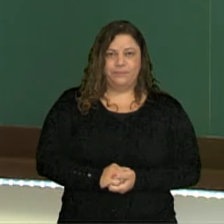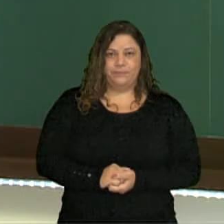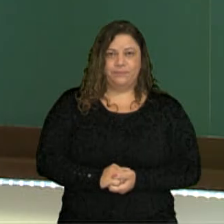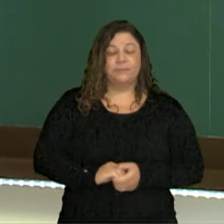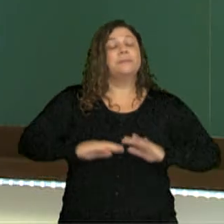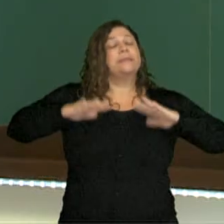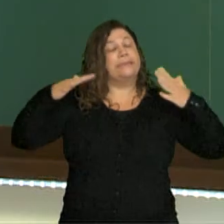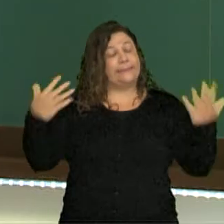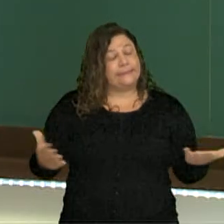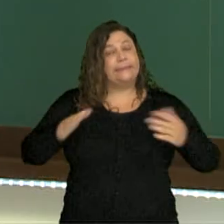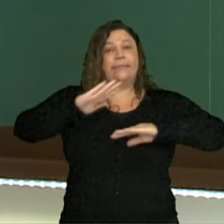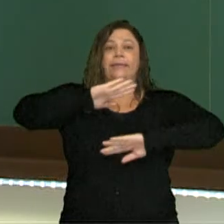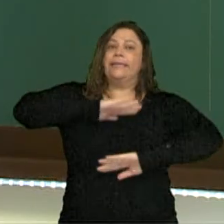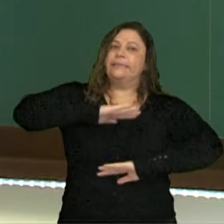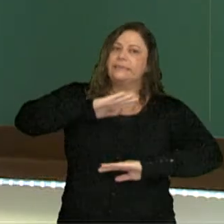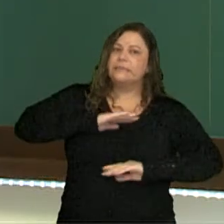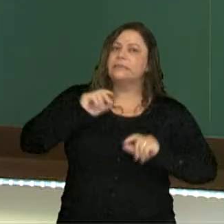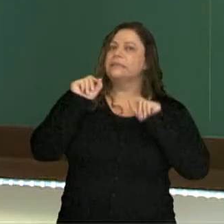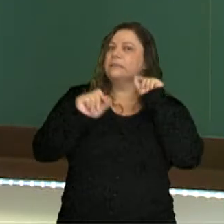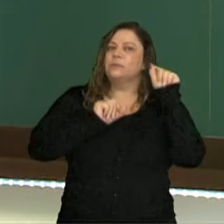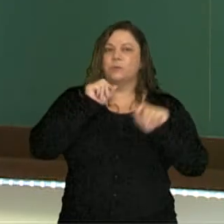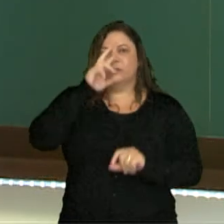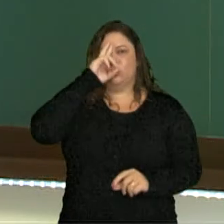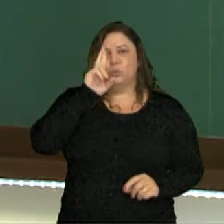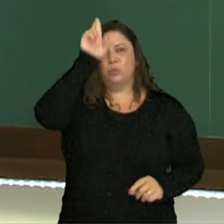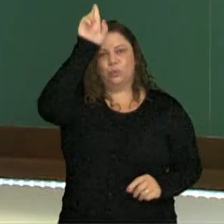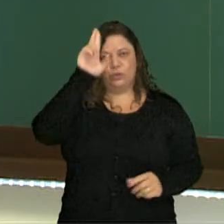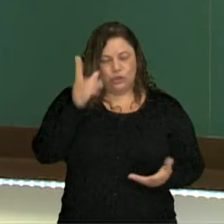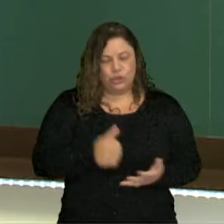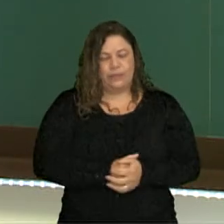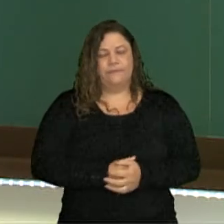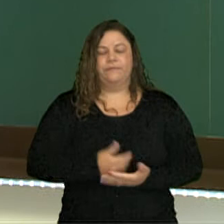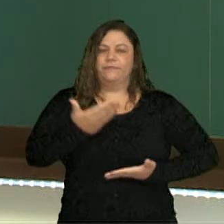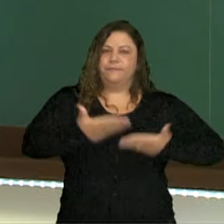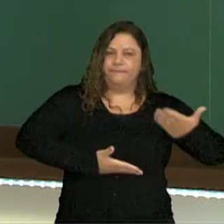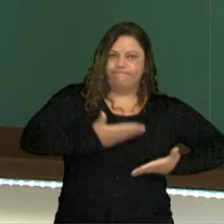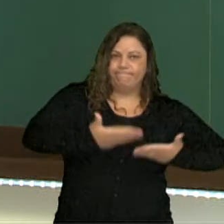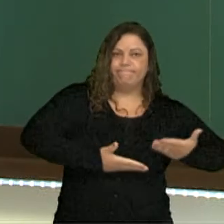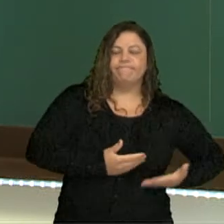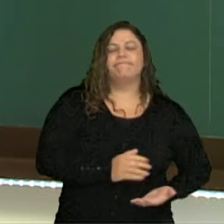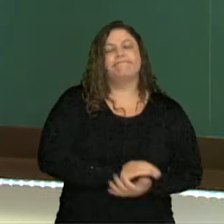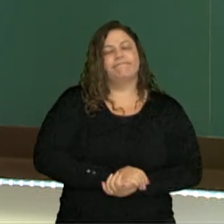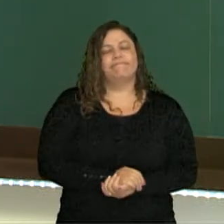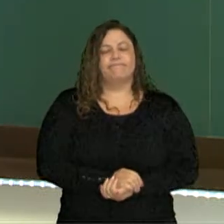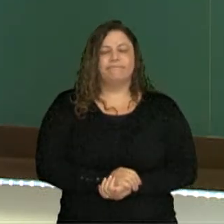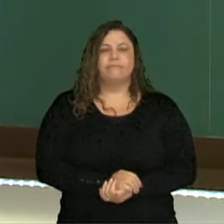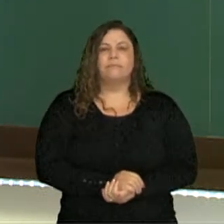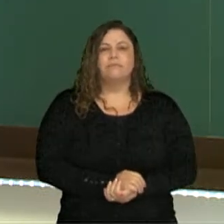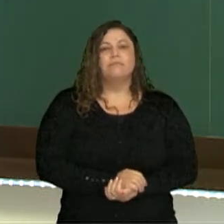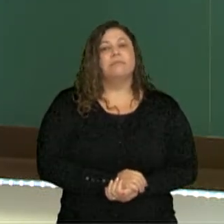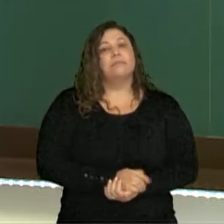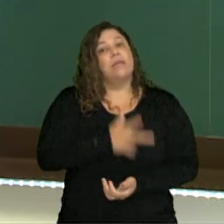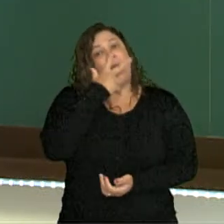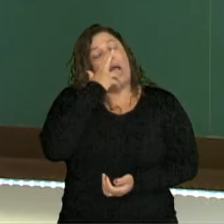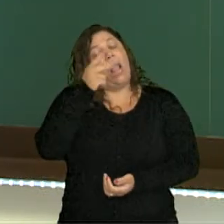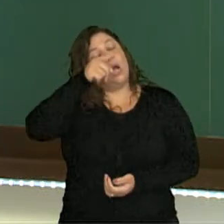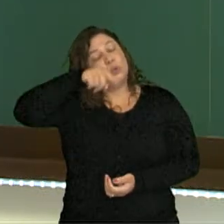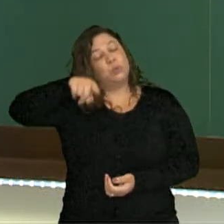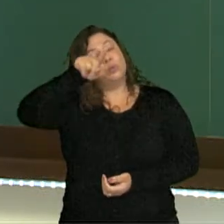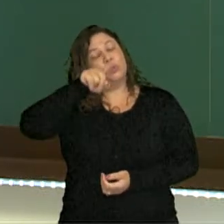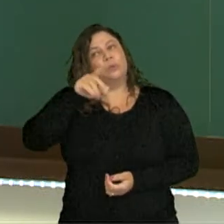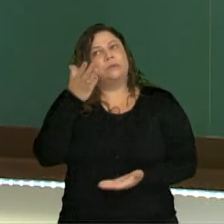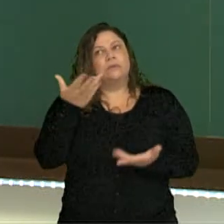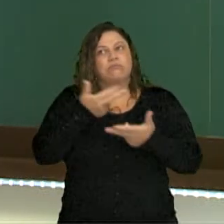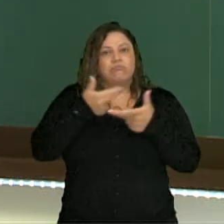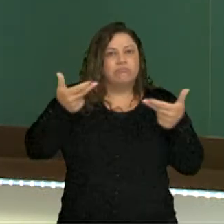Então, situação aí do chefe e o seu funcionário. Bien? Eu acho que você deve ter feito alguma coisa